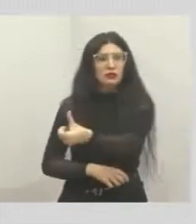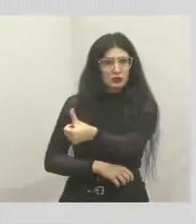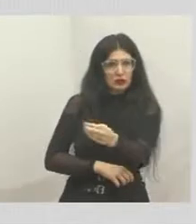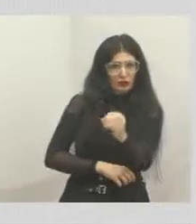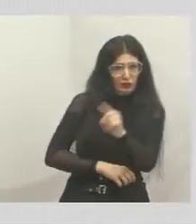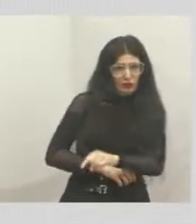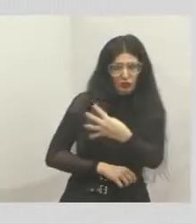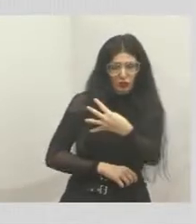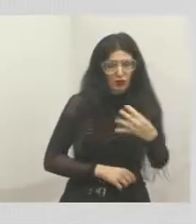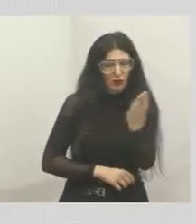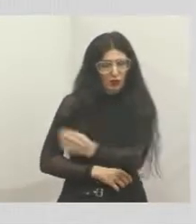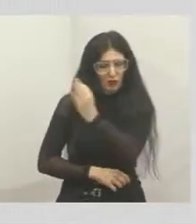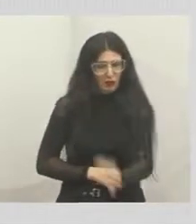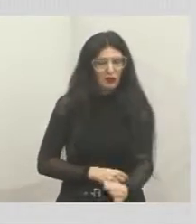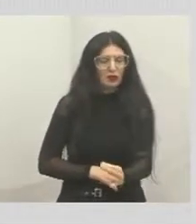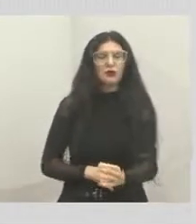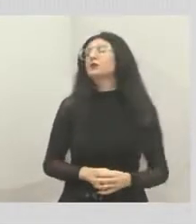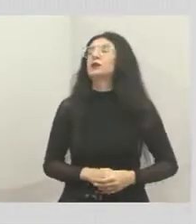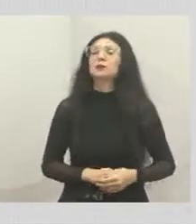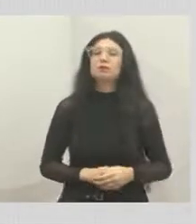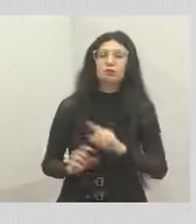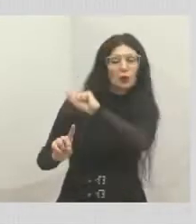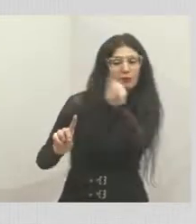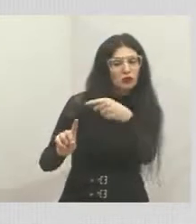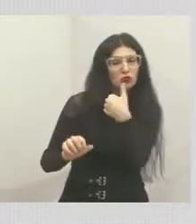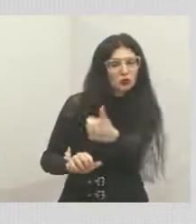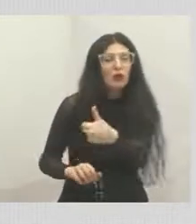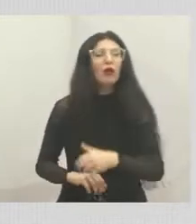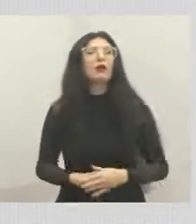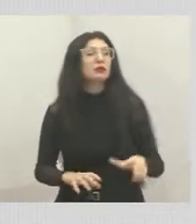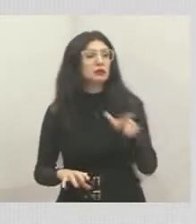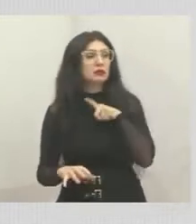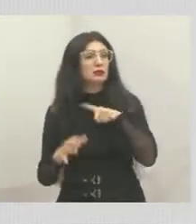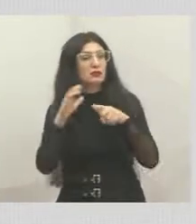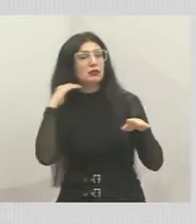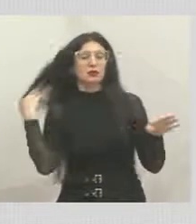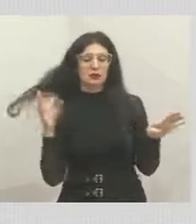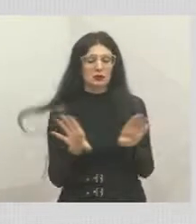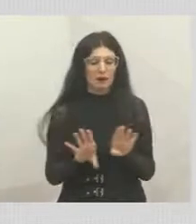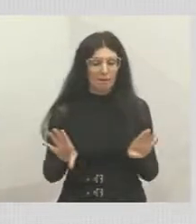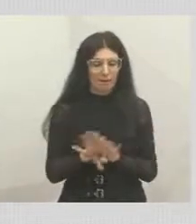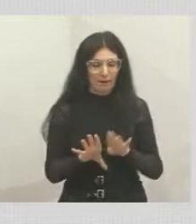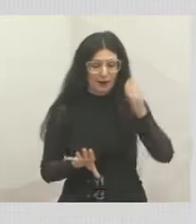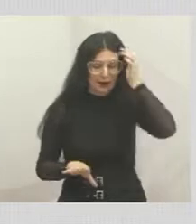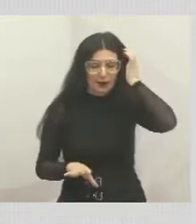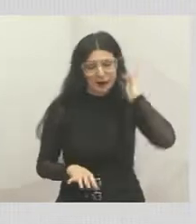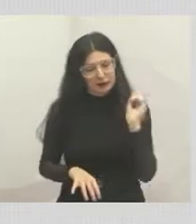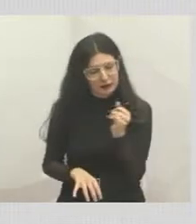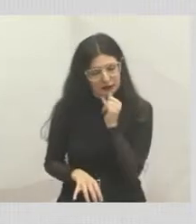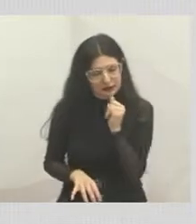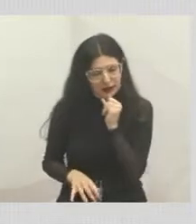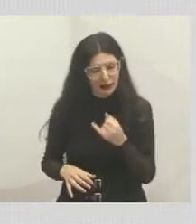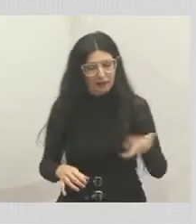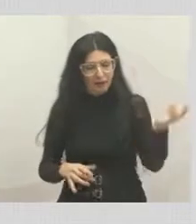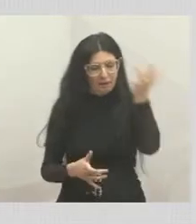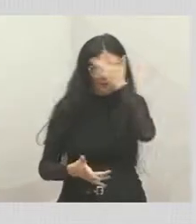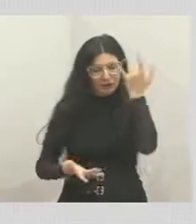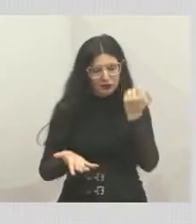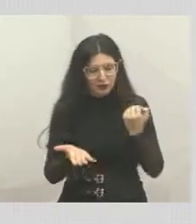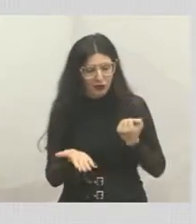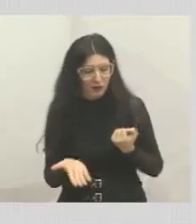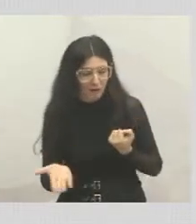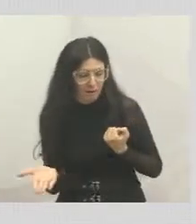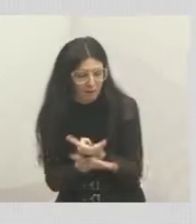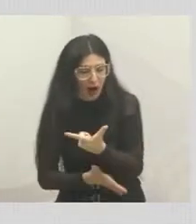60,44% sobre a meta. Temos aqui as receitas de contribuições, que nada mais é do que as contribuições